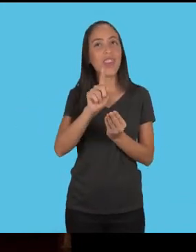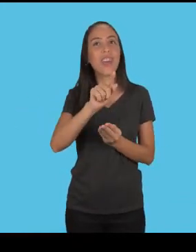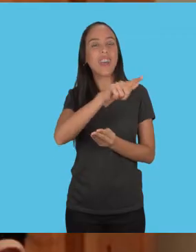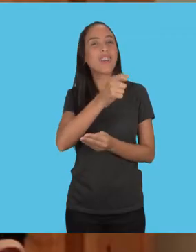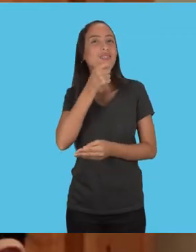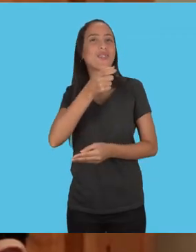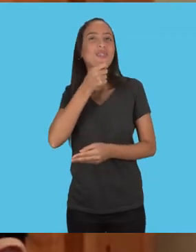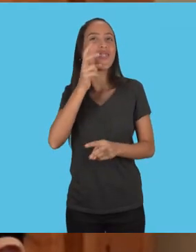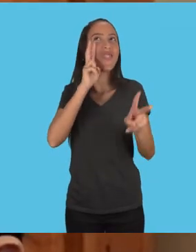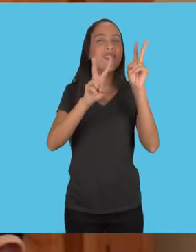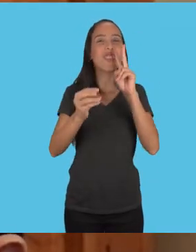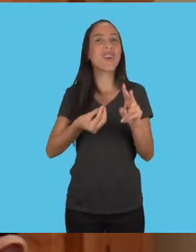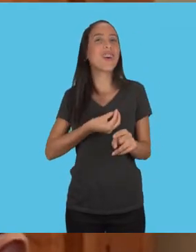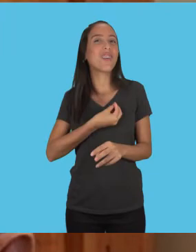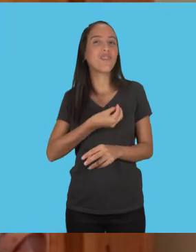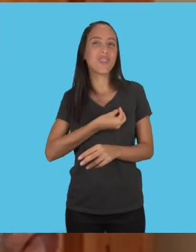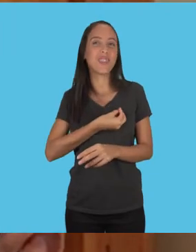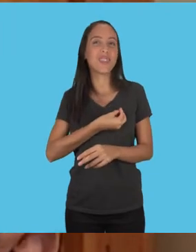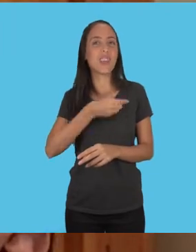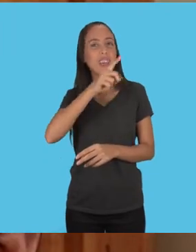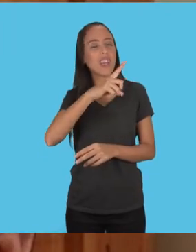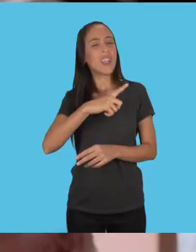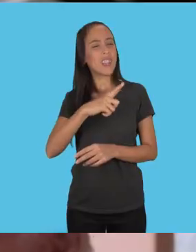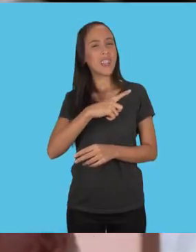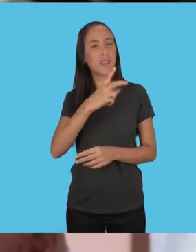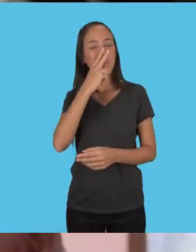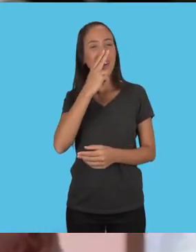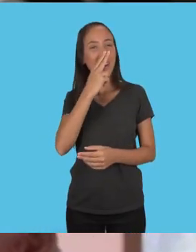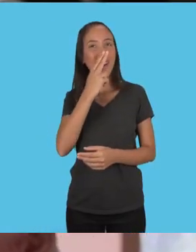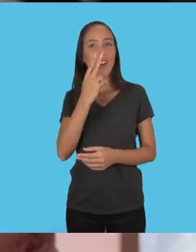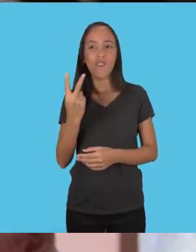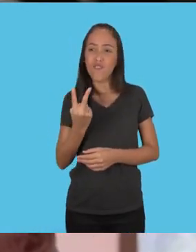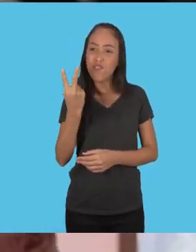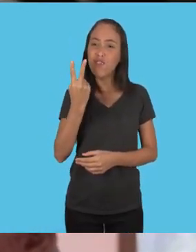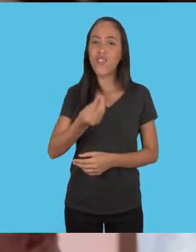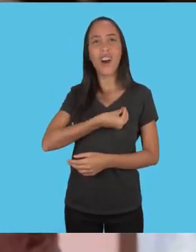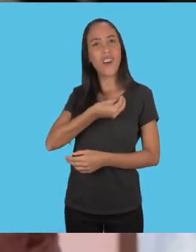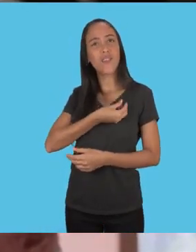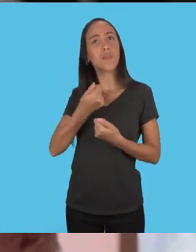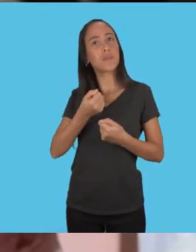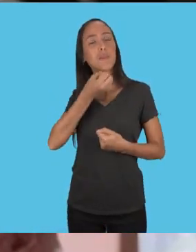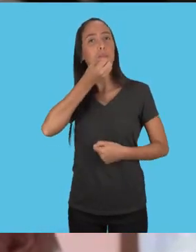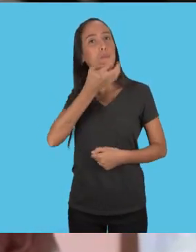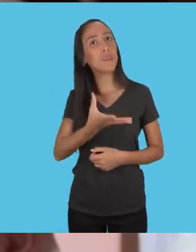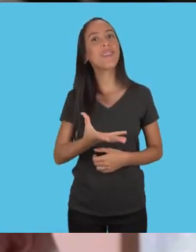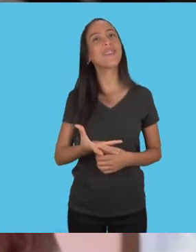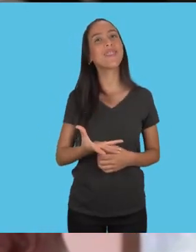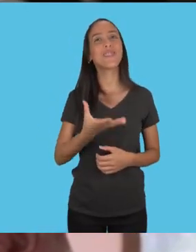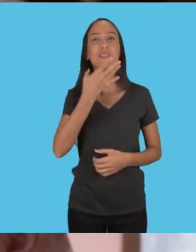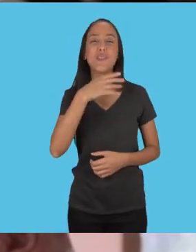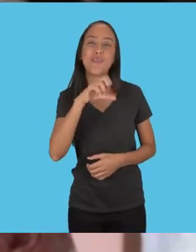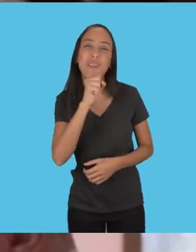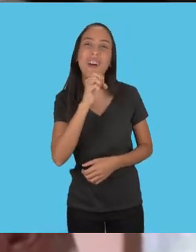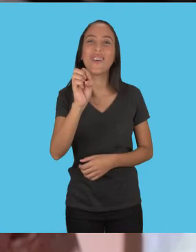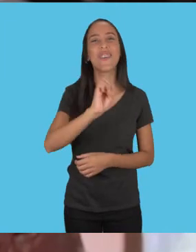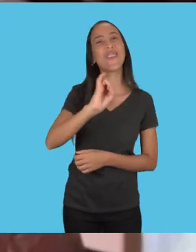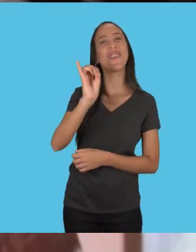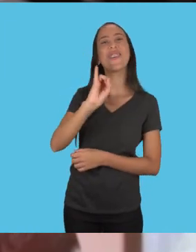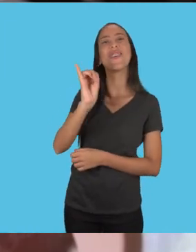né? E assim, o apego à vida de viver bem. Pai? Oi.